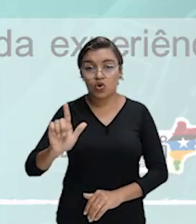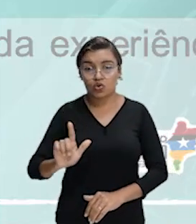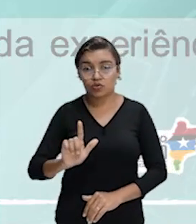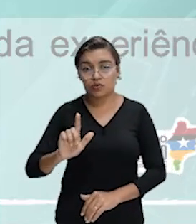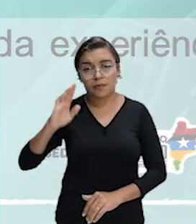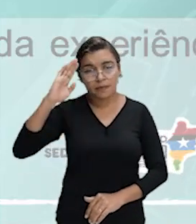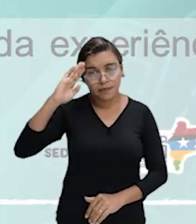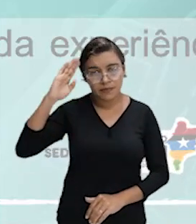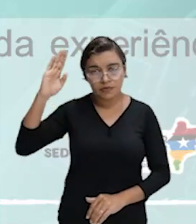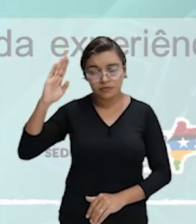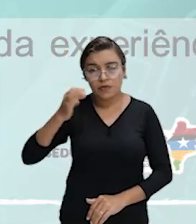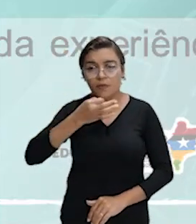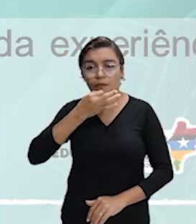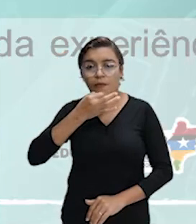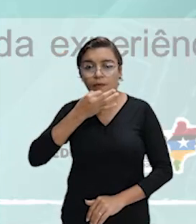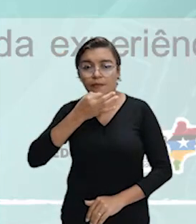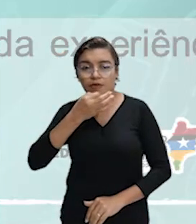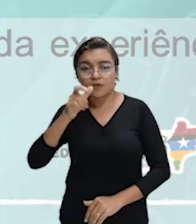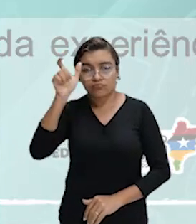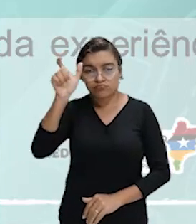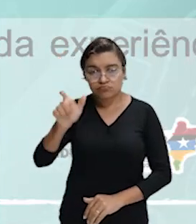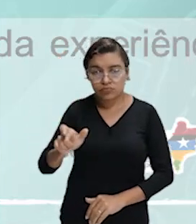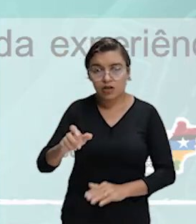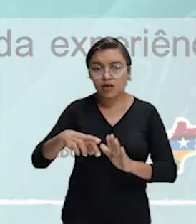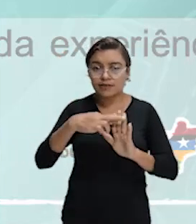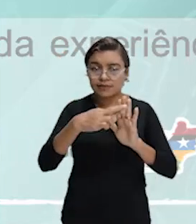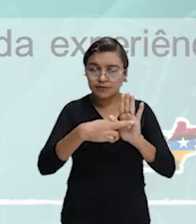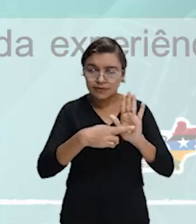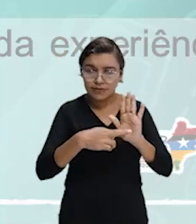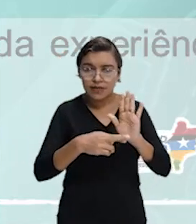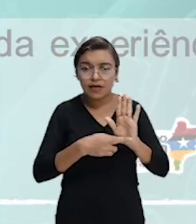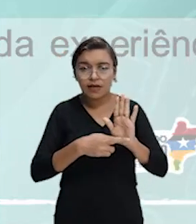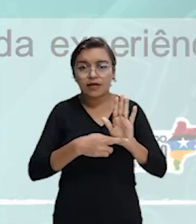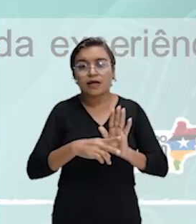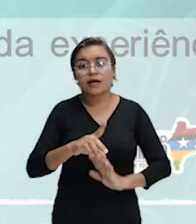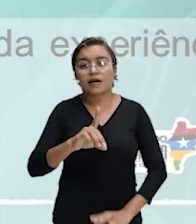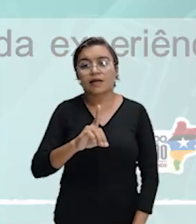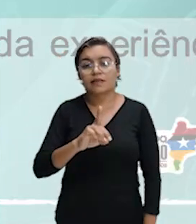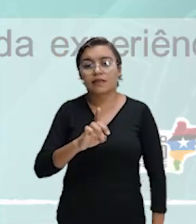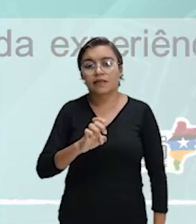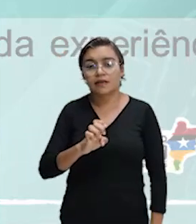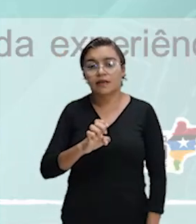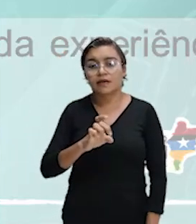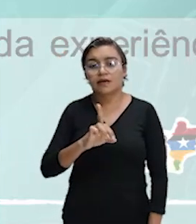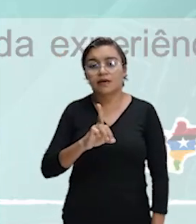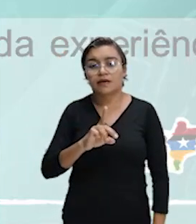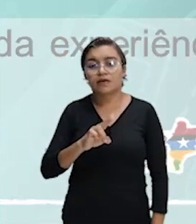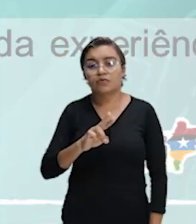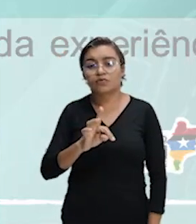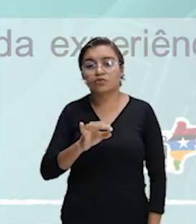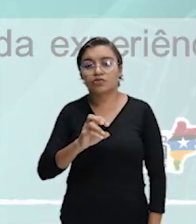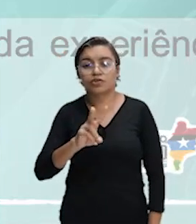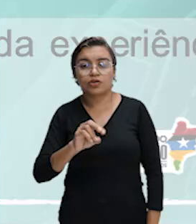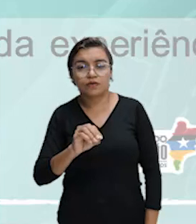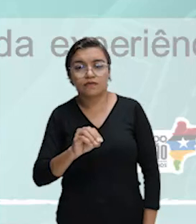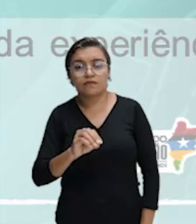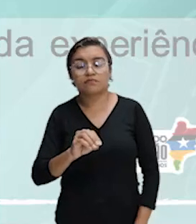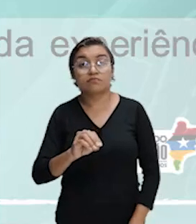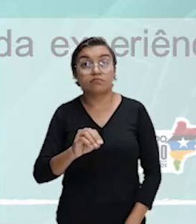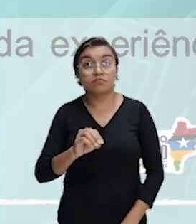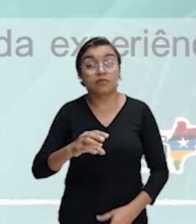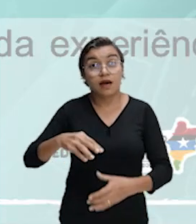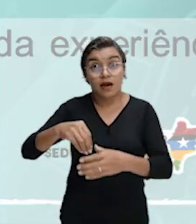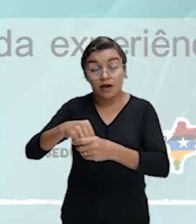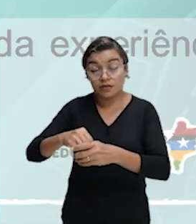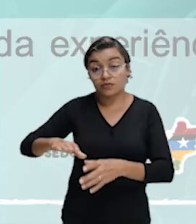as regras da argumentação dedutiva na forma de silogismo, tanto a dedutiva como a indutiva. Existe uma discussão muito grande na